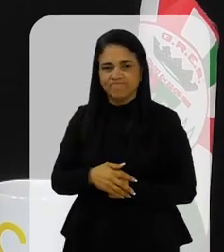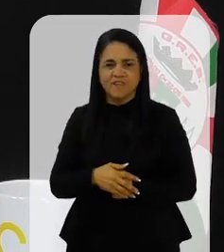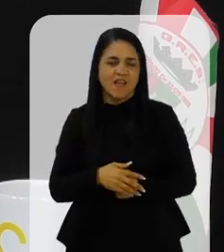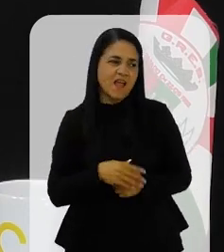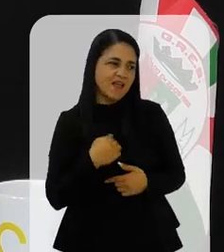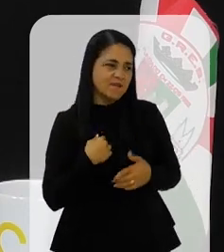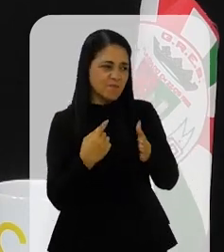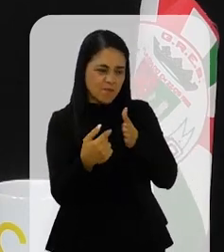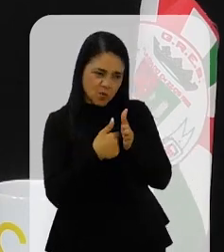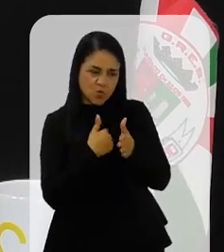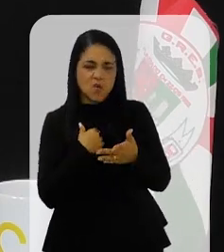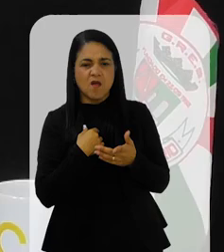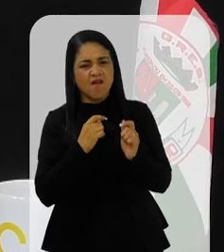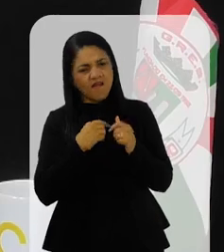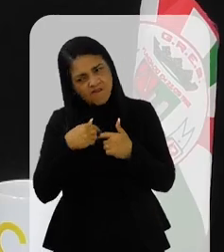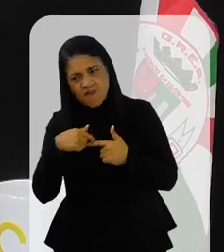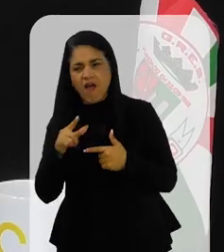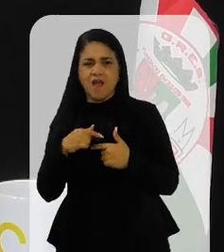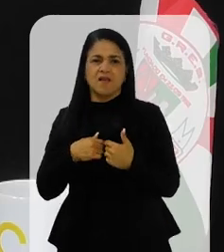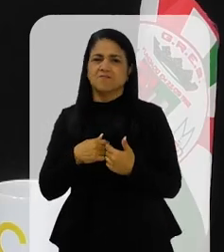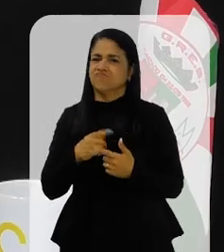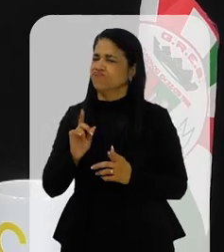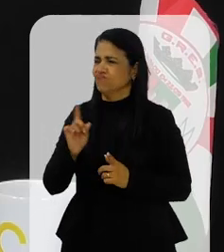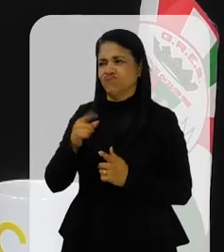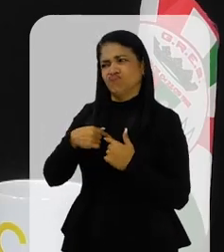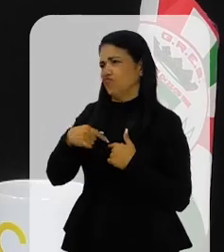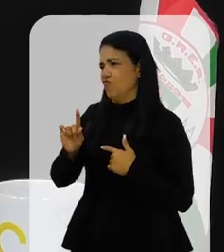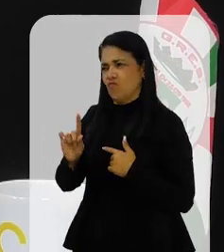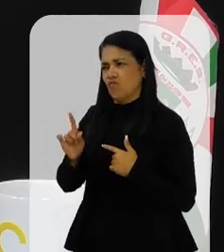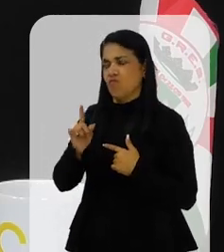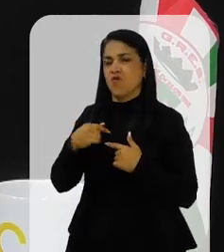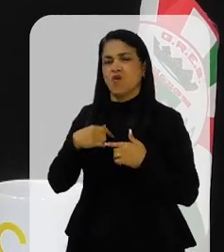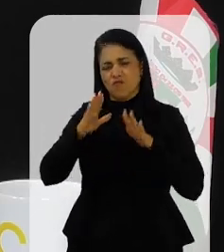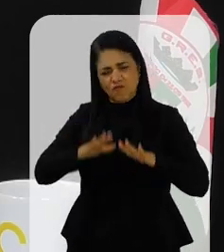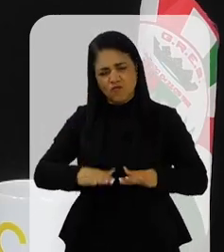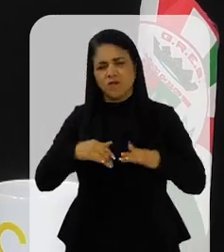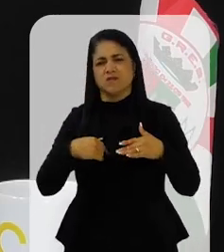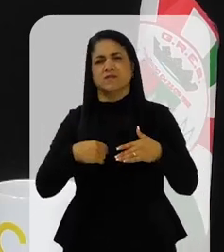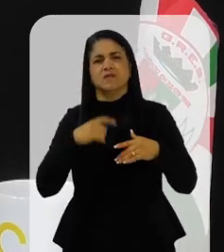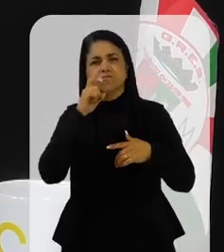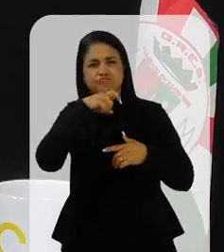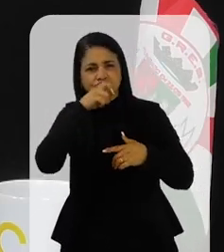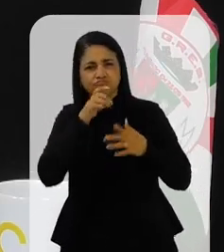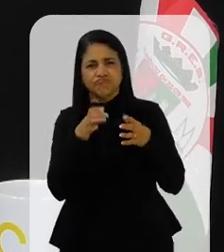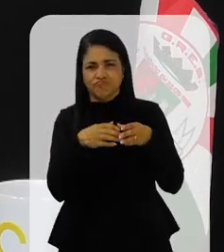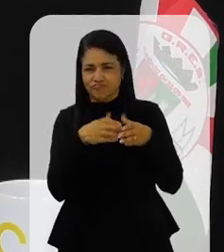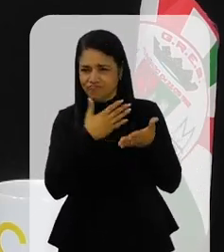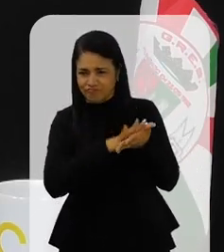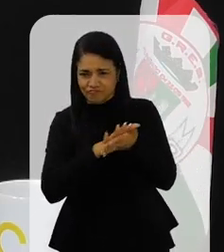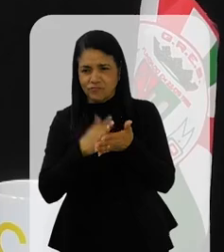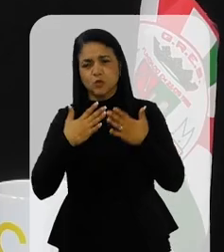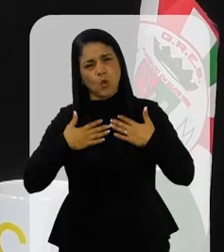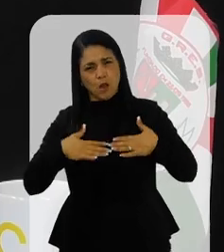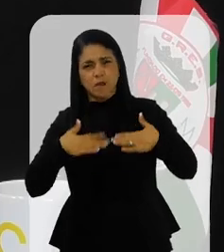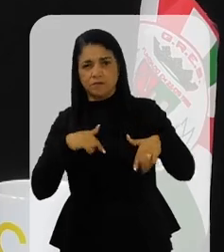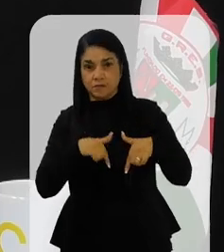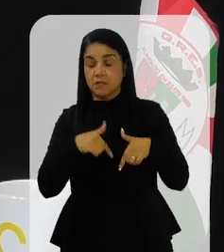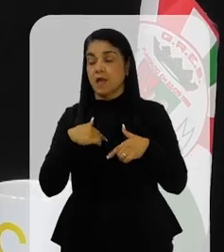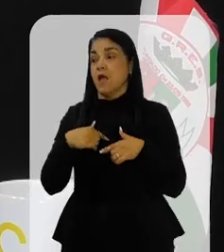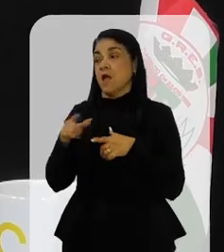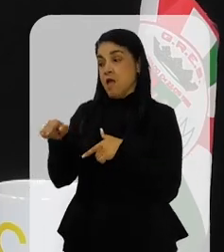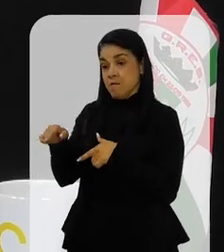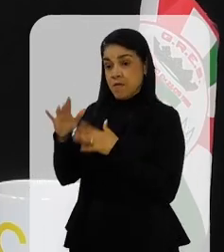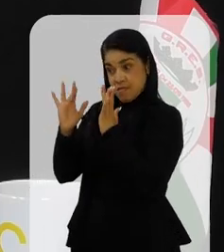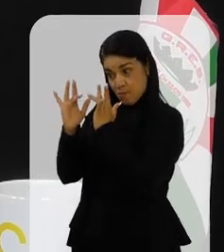falou assim, poxa, vê se você vai. Eu falei, não, não vou, eu já estou aqui na Portela, eu já estou aqui tranquilo, eu não vou para lá. Aí ela